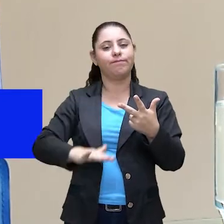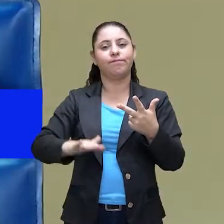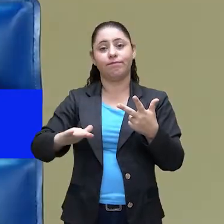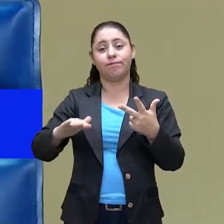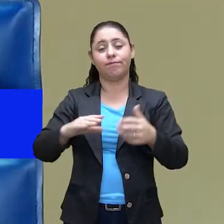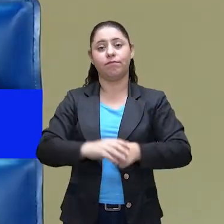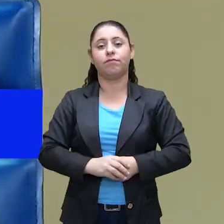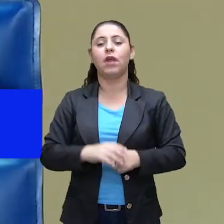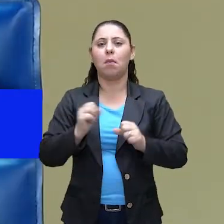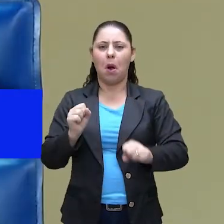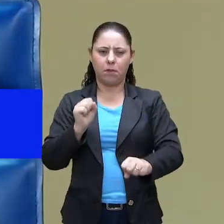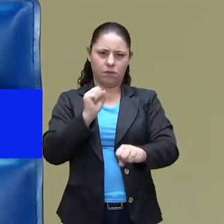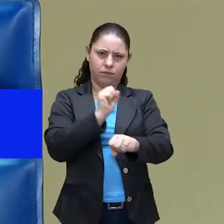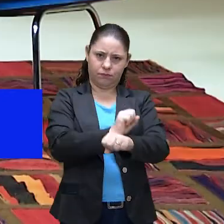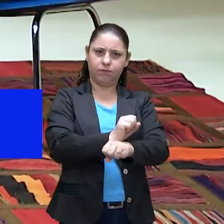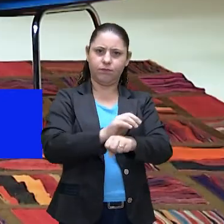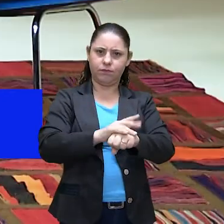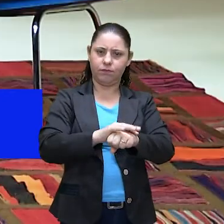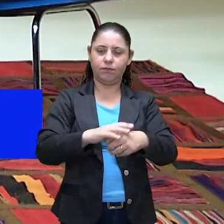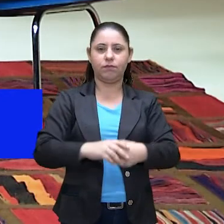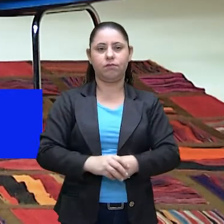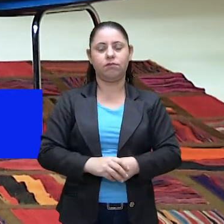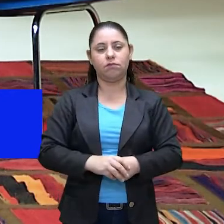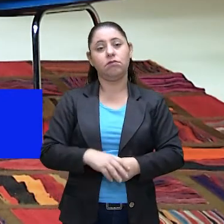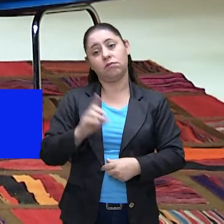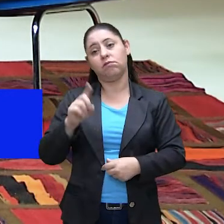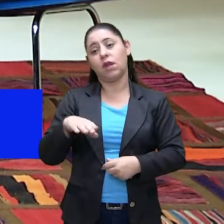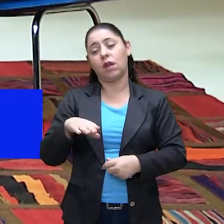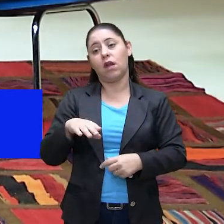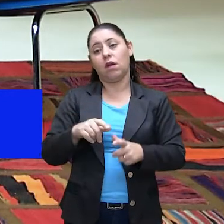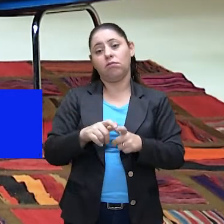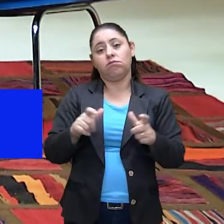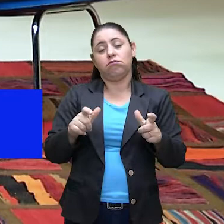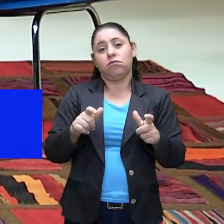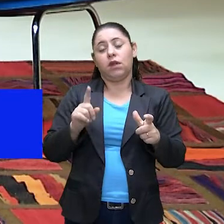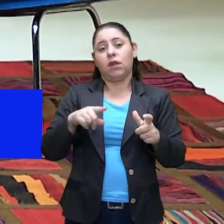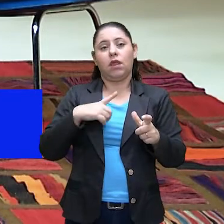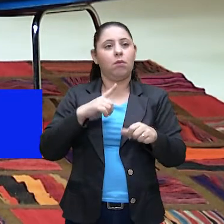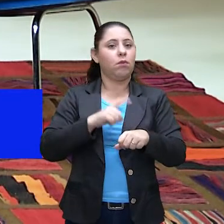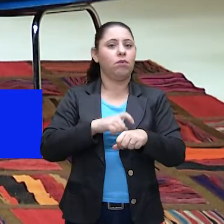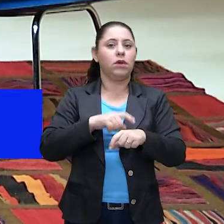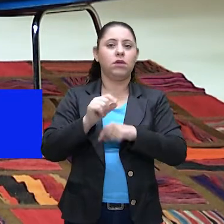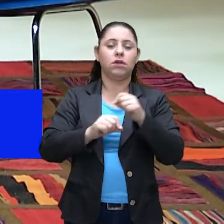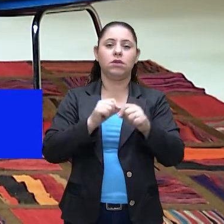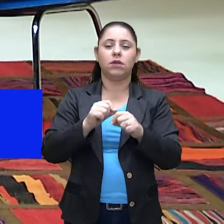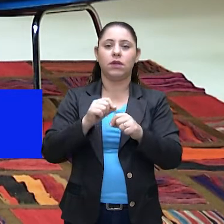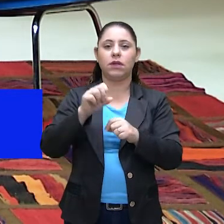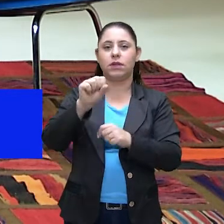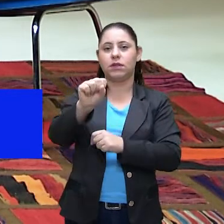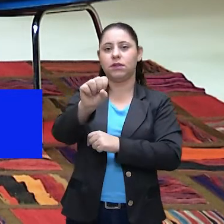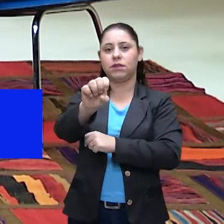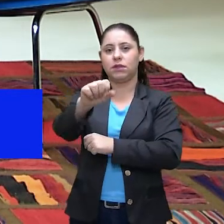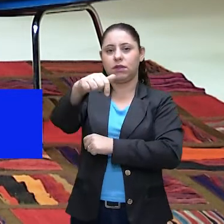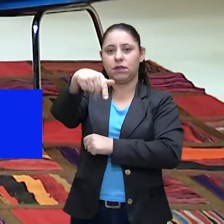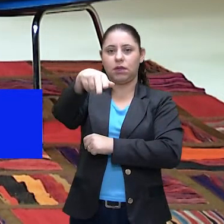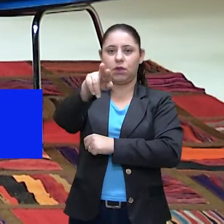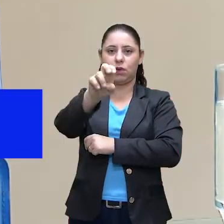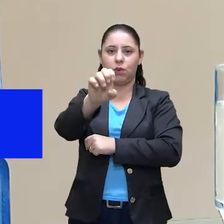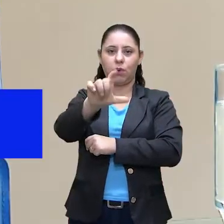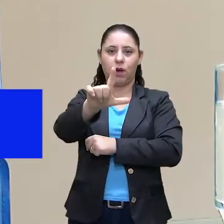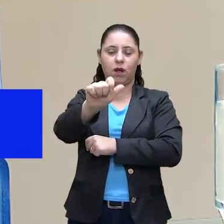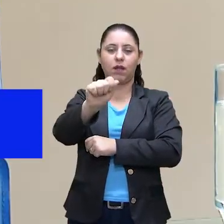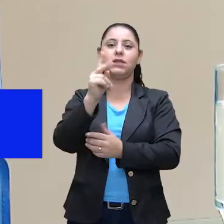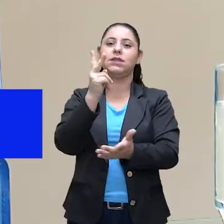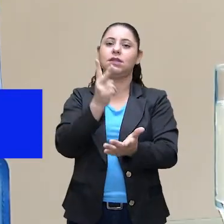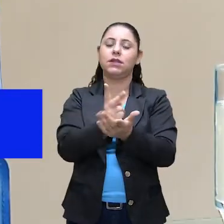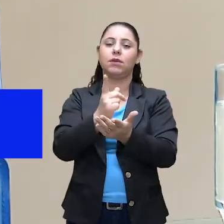infância. Pode estagnar? A grande maioria tende a estagnar, né? Chega um momento que a gente chama de sequela.